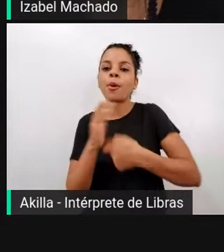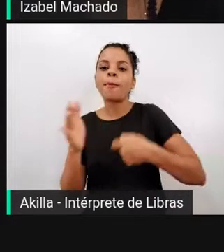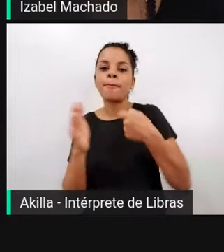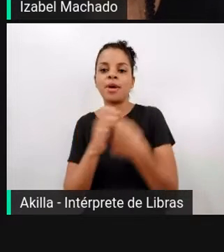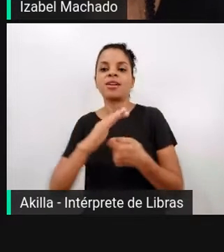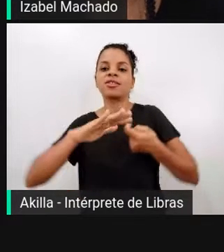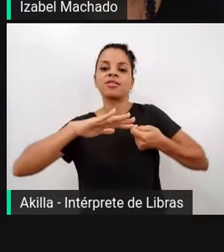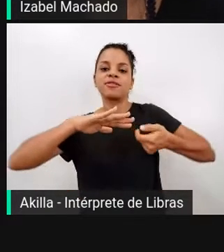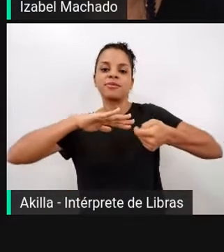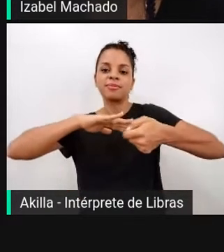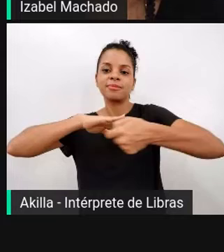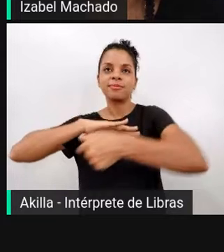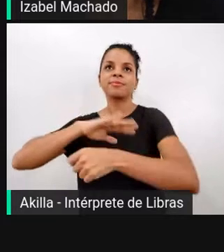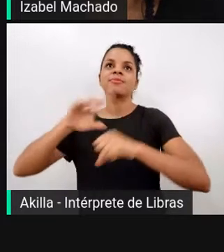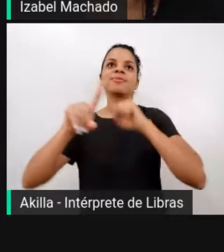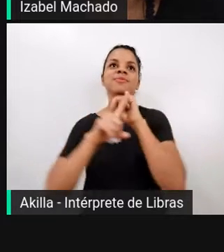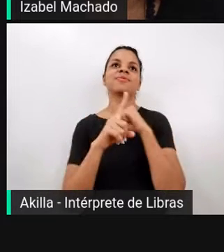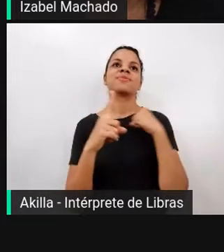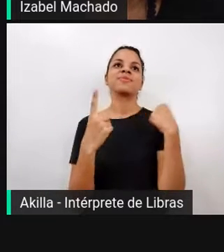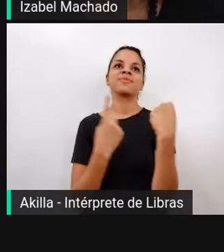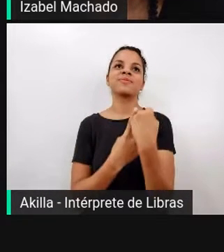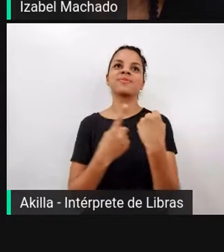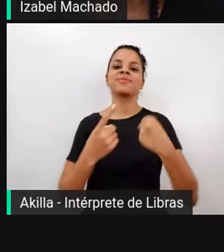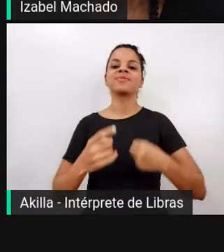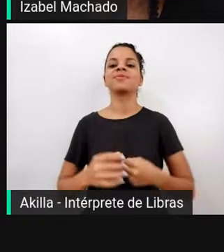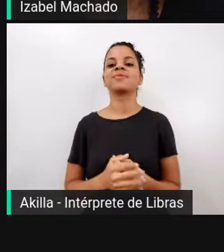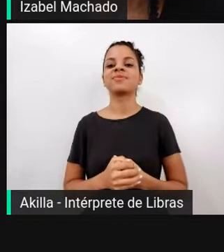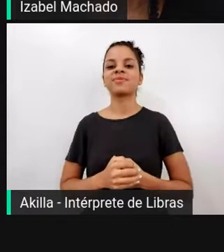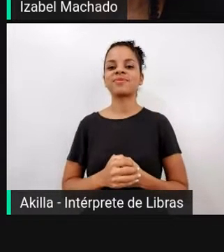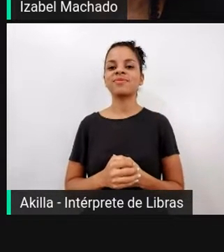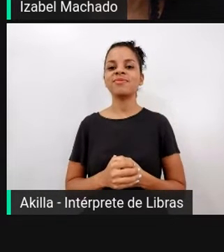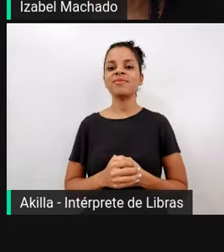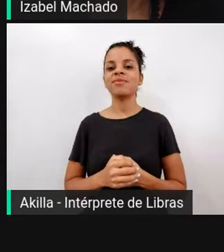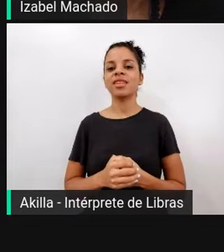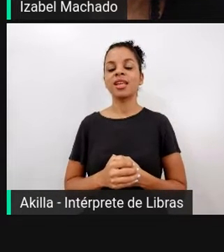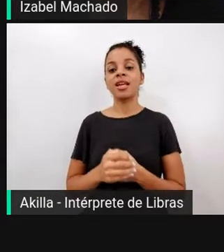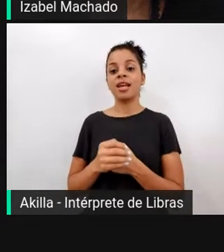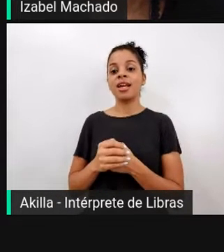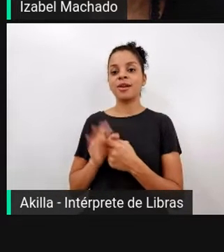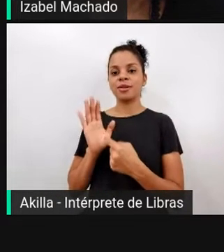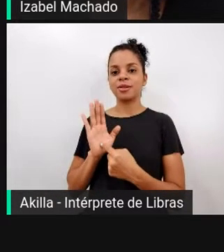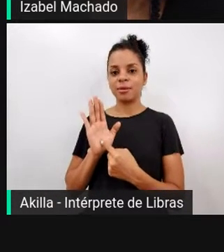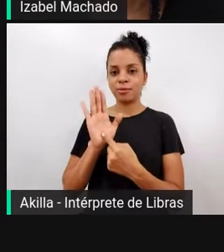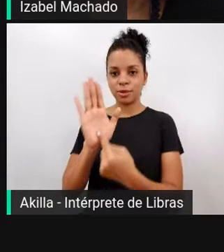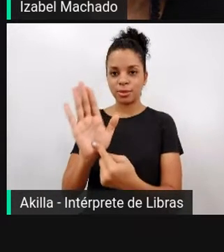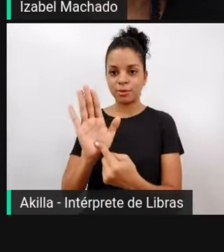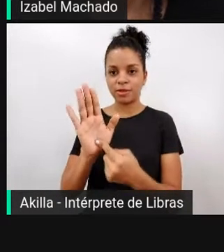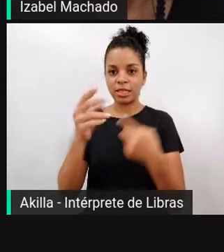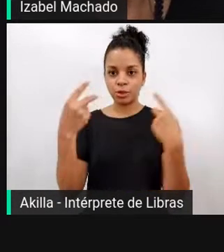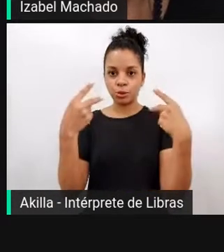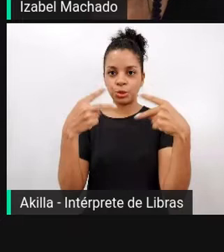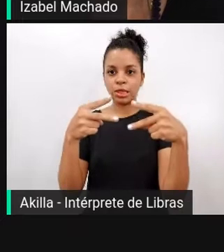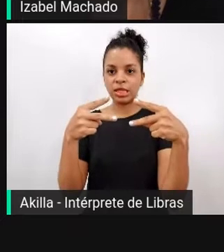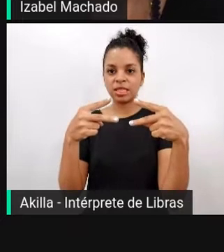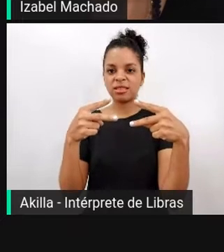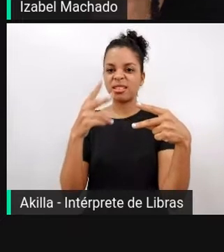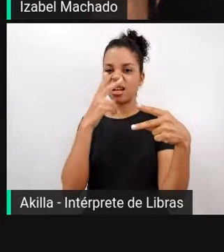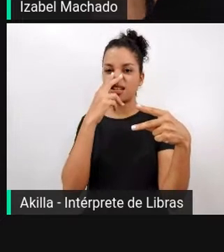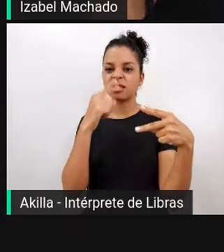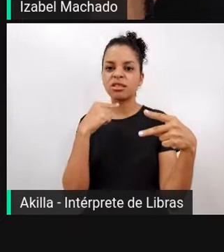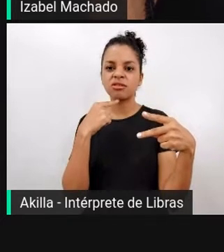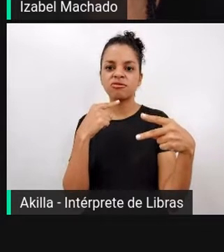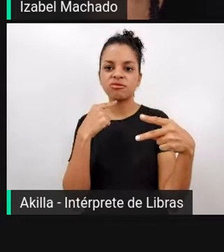né? Eu trouxe um videozinho aqui, mas eu acho que eu não sei se o link parece que não vai funcionar, vou passar para